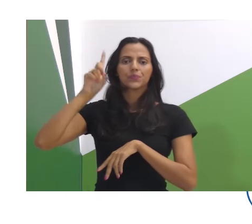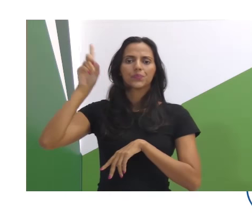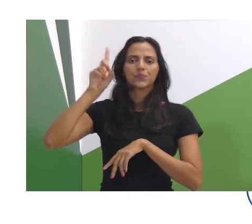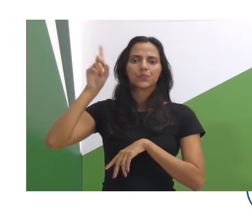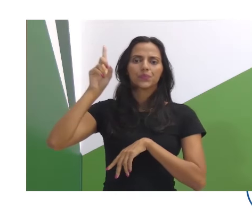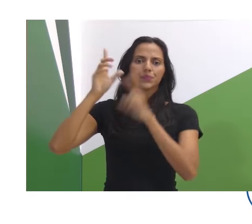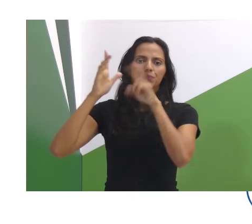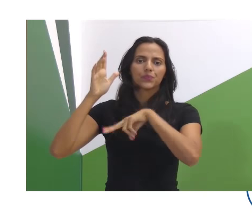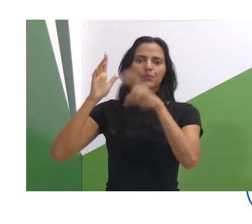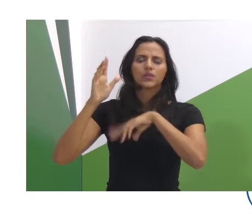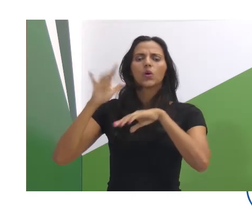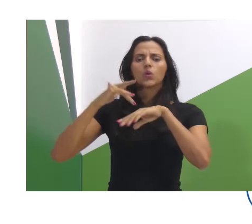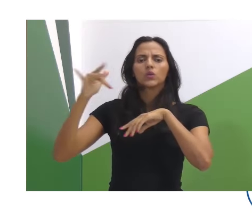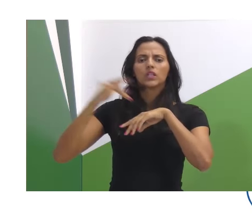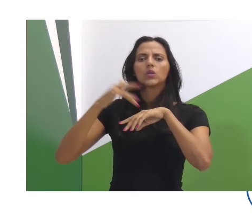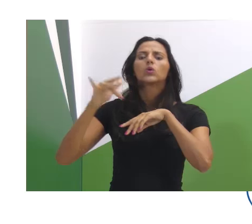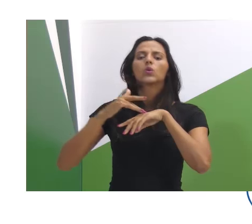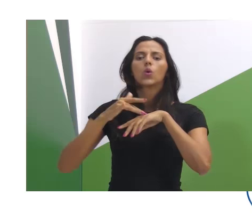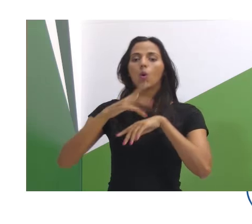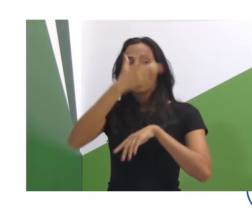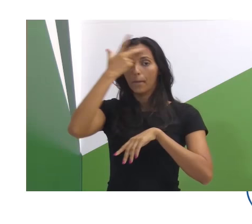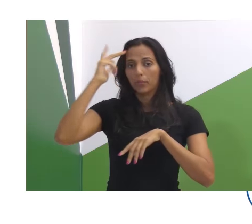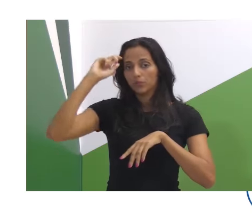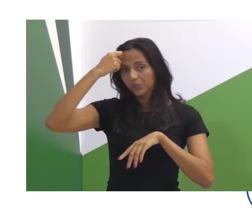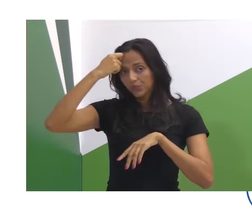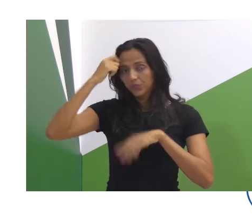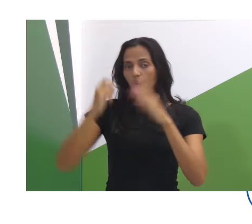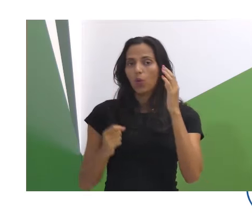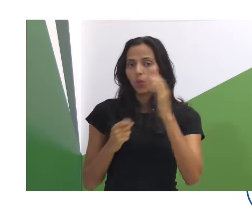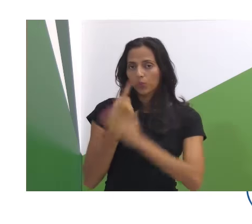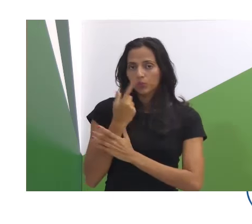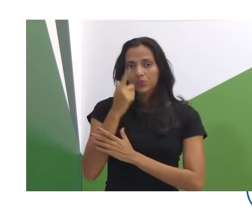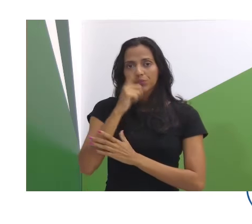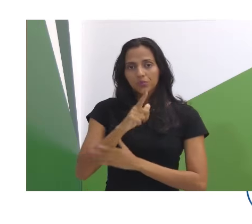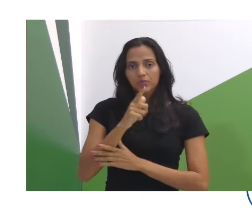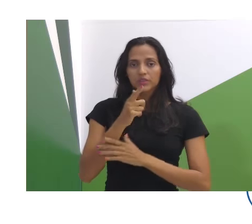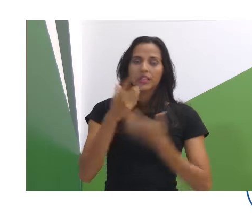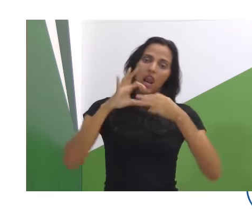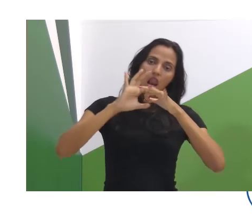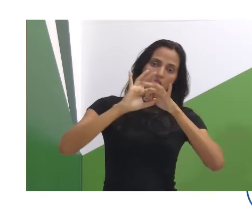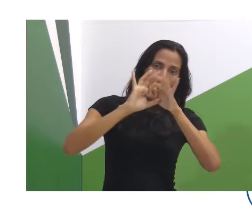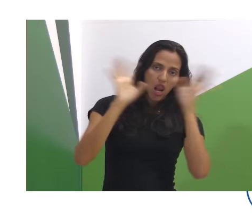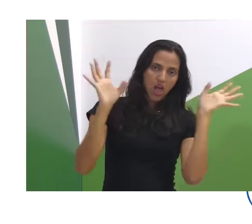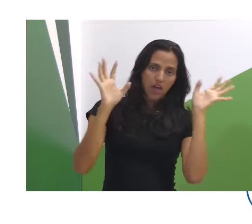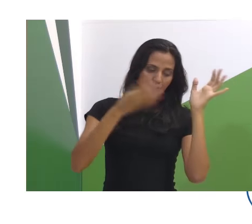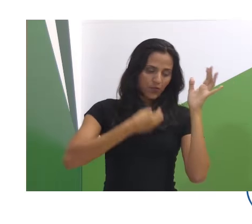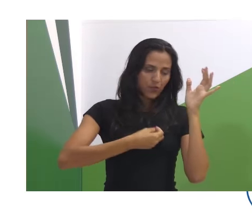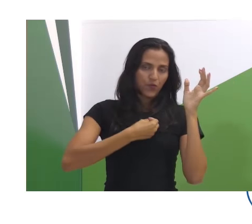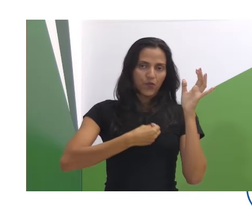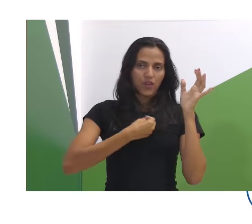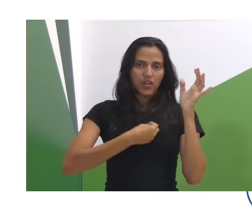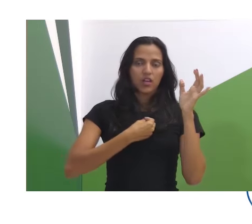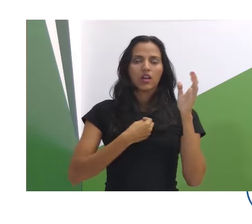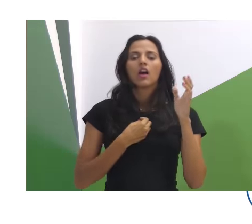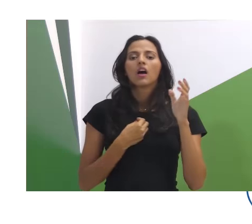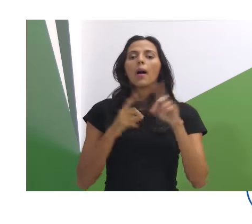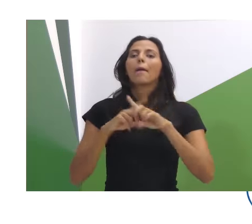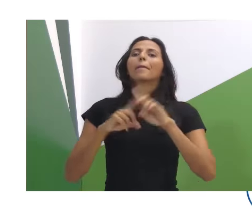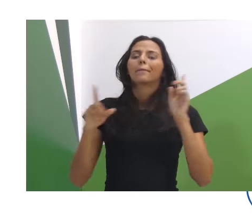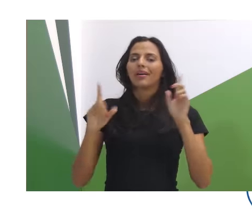juntando alguns trocados. Eles conseguiam comprar a sua liberdade, mas o